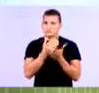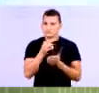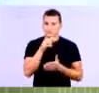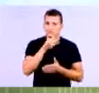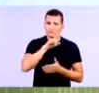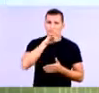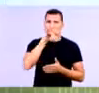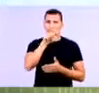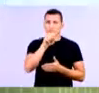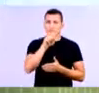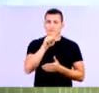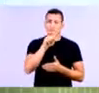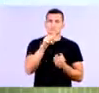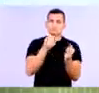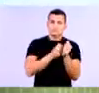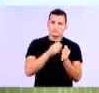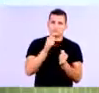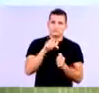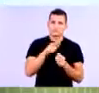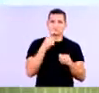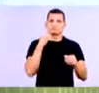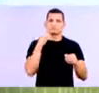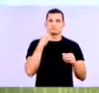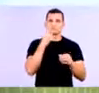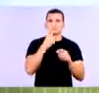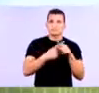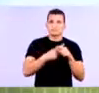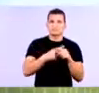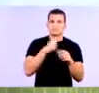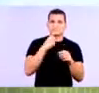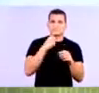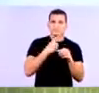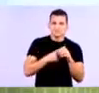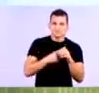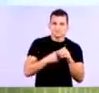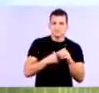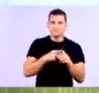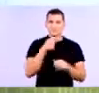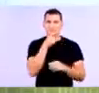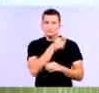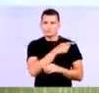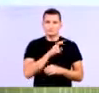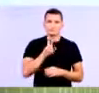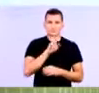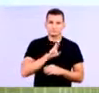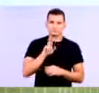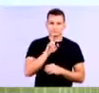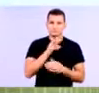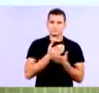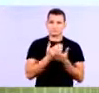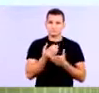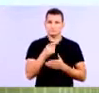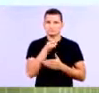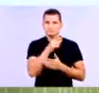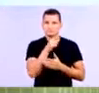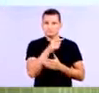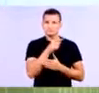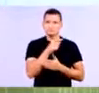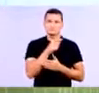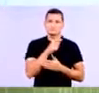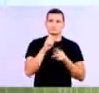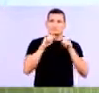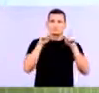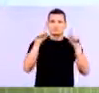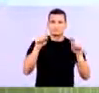são bloqueadas para aquele usuário. E a partir daí, aquele funcionário que vai cobrir as atividades daquele que